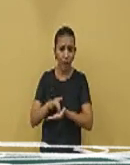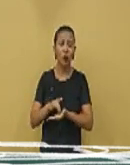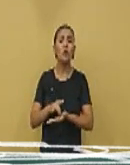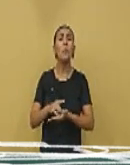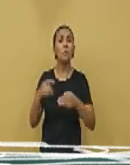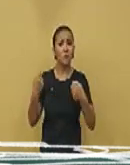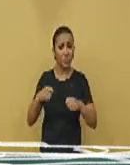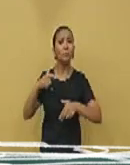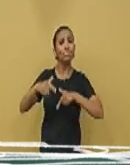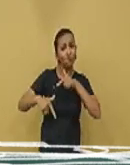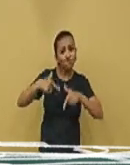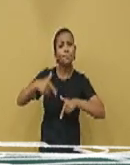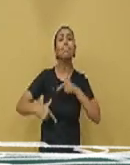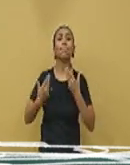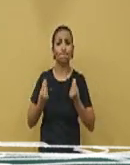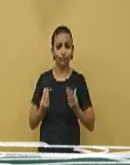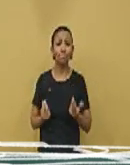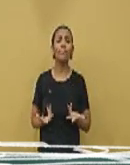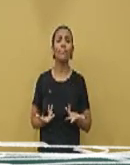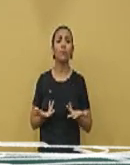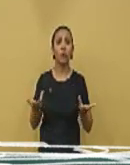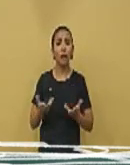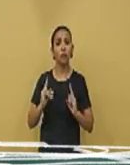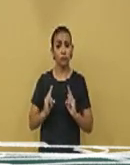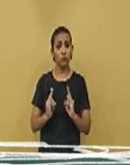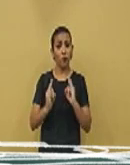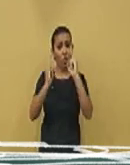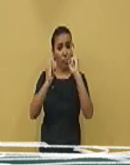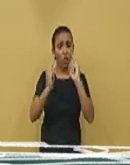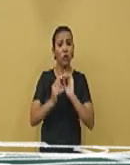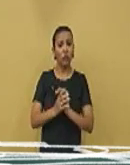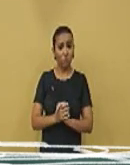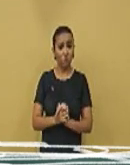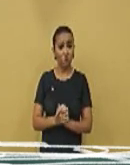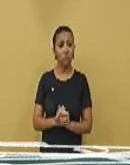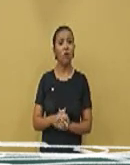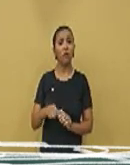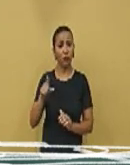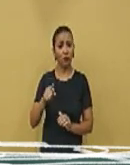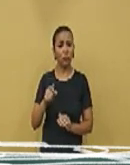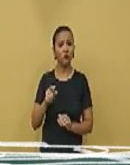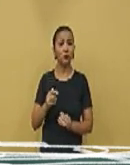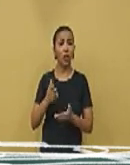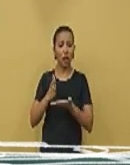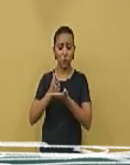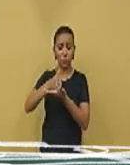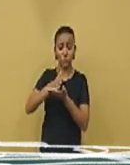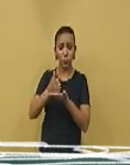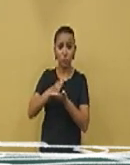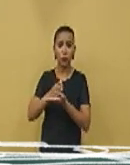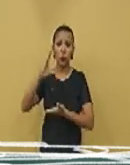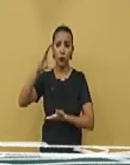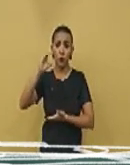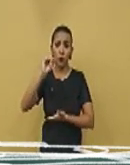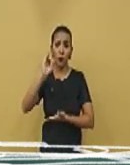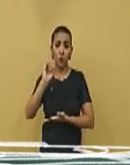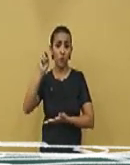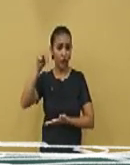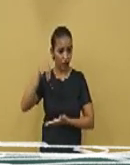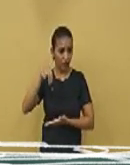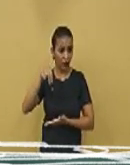né? E o nosso prédio, ele está sendo dividido com a COIM. Muito legal